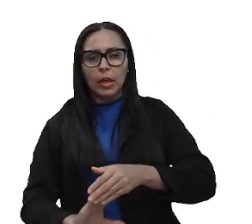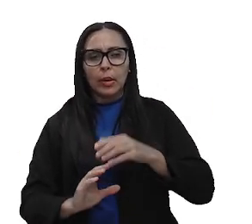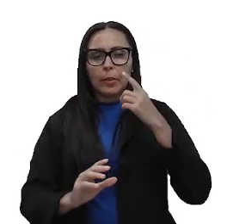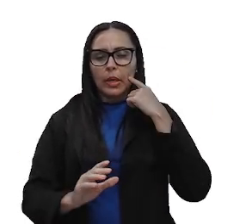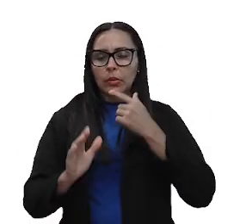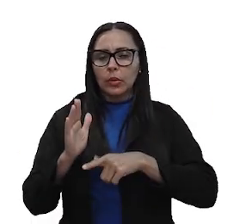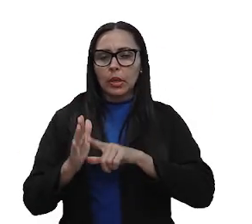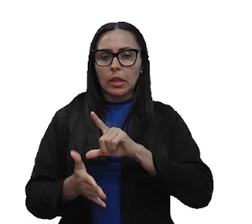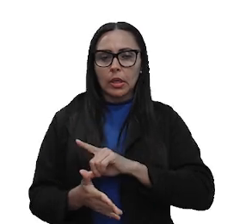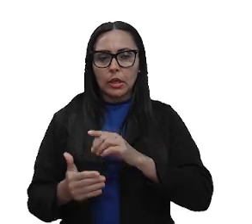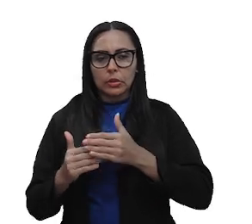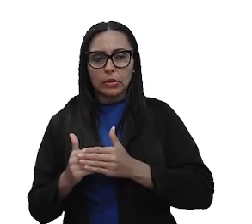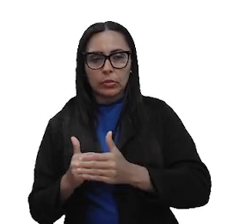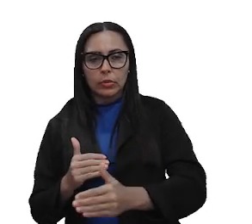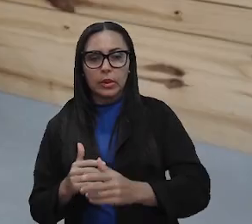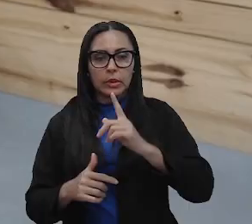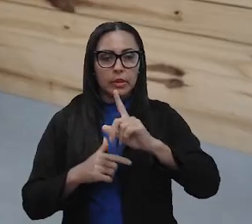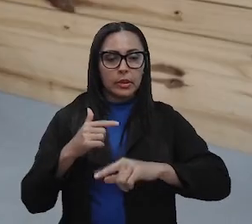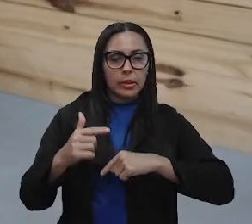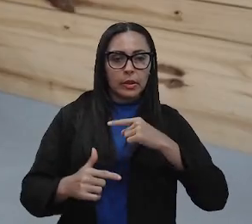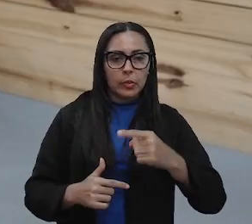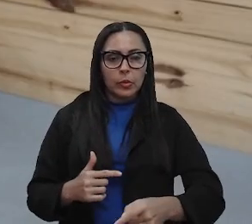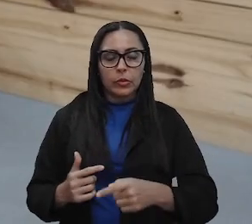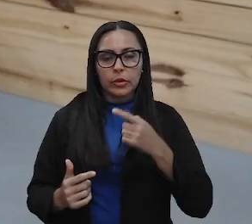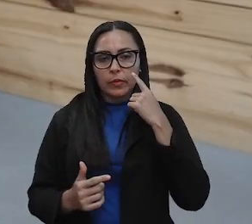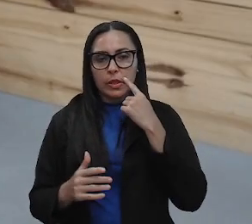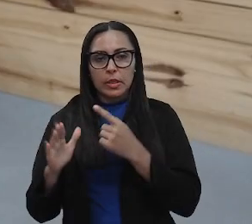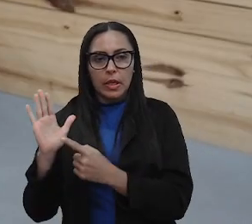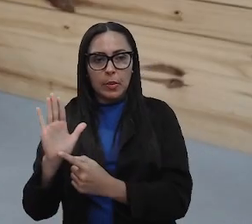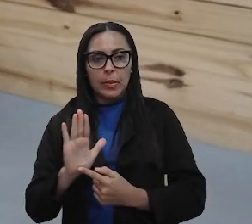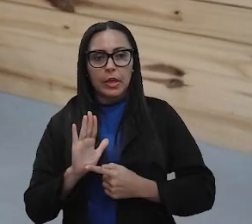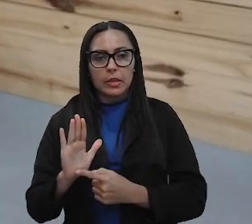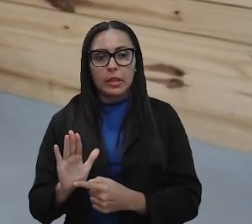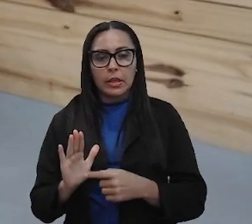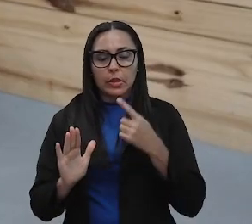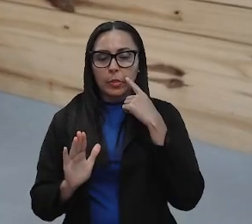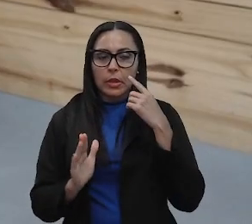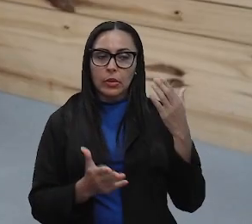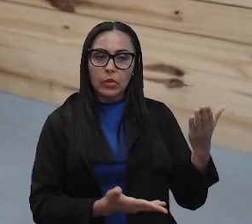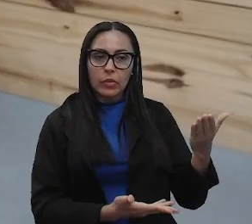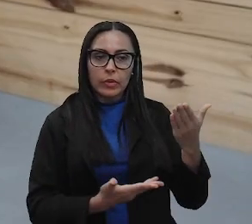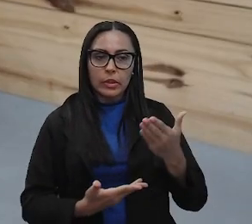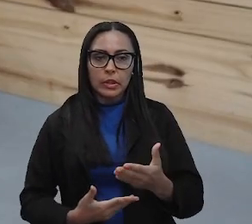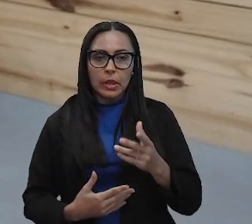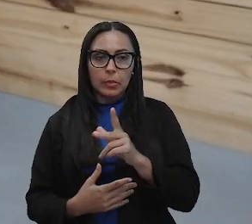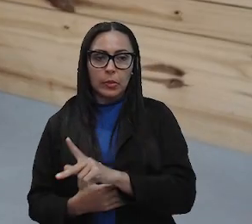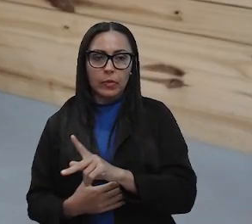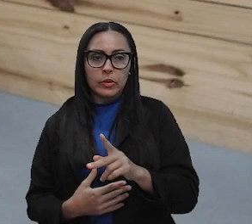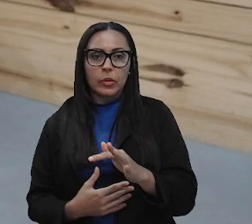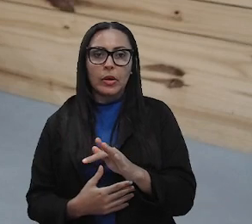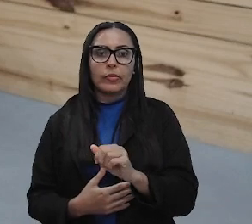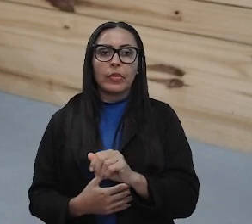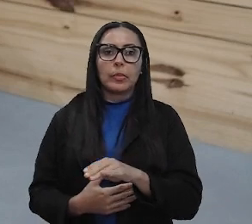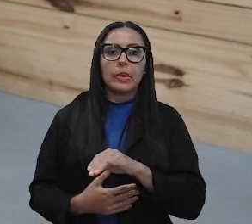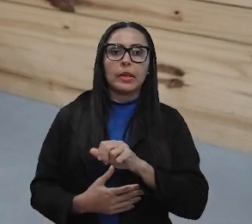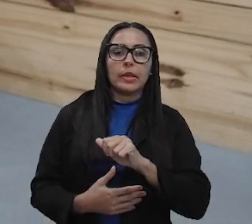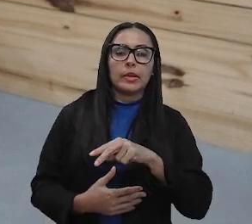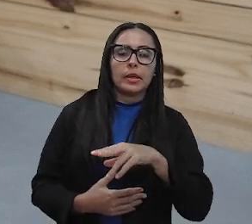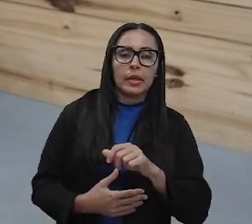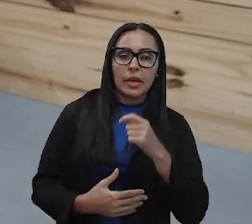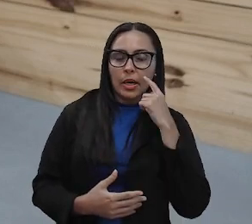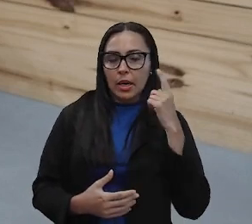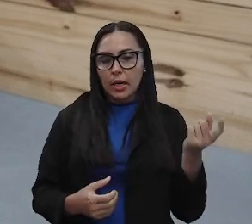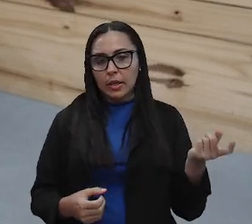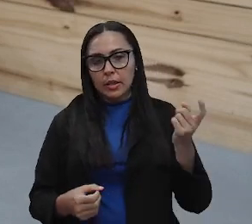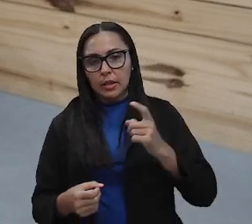depois da atividade laboral, que vai ser apresentada pela nossa convidada, professora Fabiana Batista. Mas antes, eu vou trazer